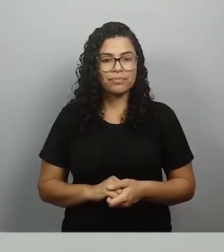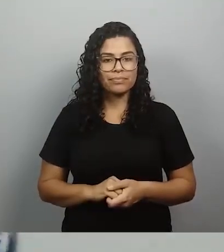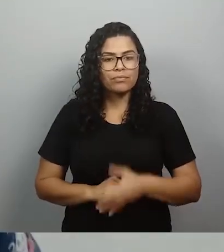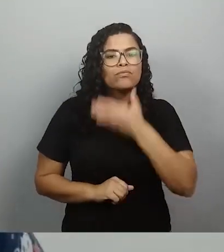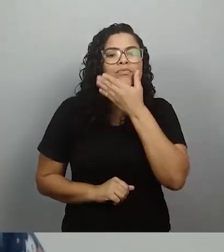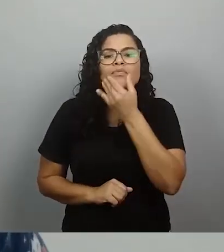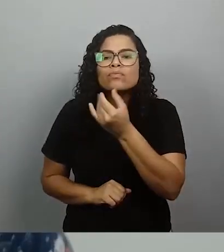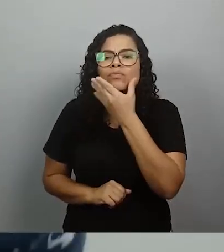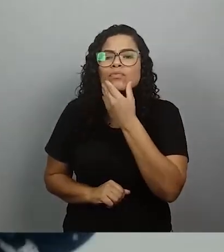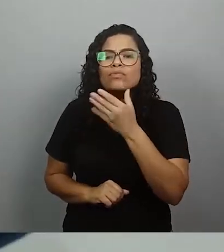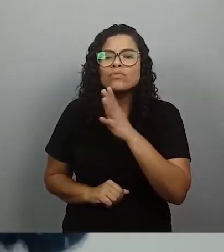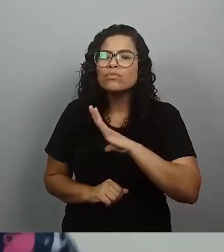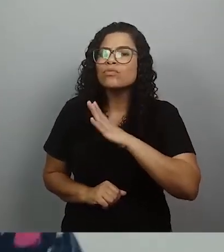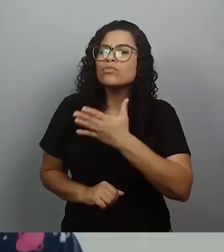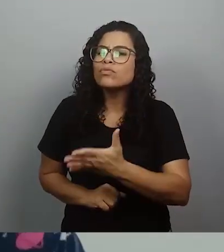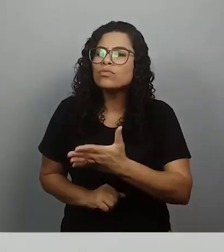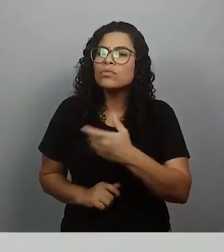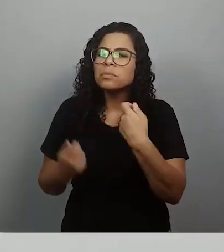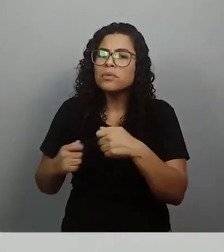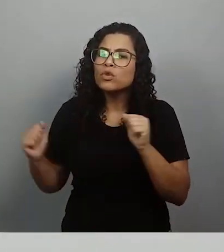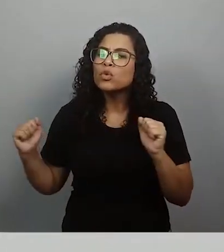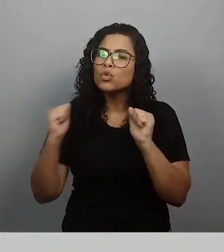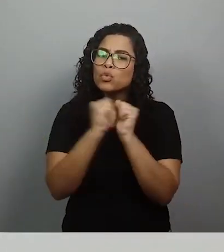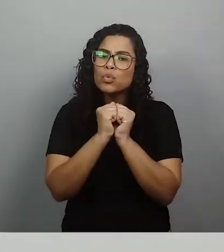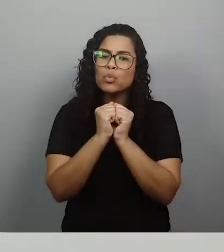Cavaleiro, você vai ter que vir comigo.